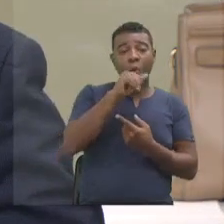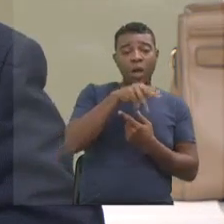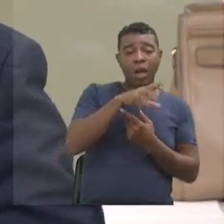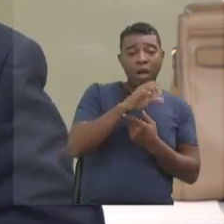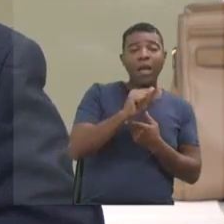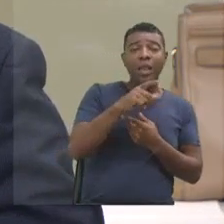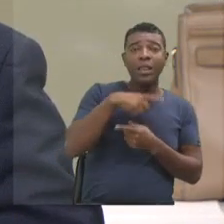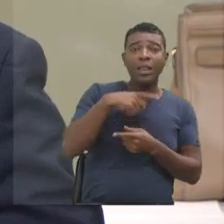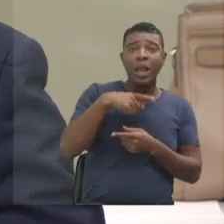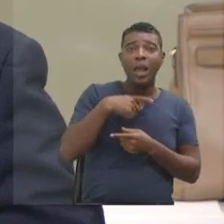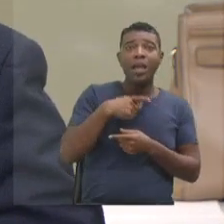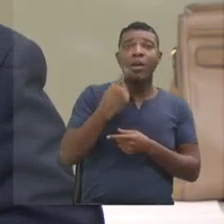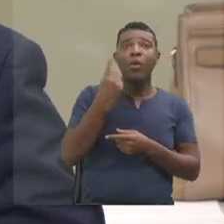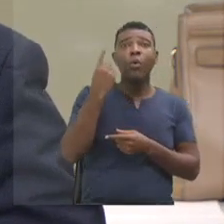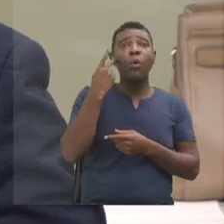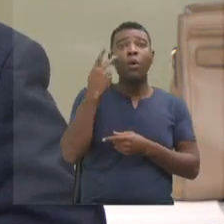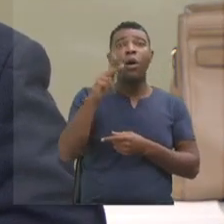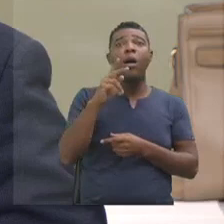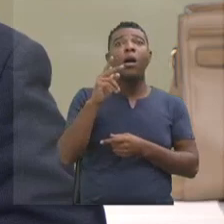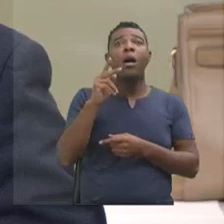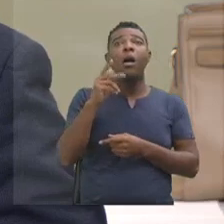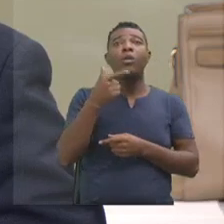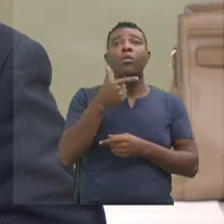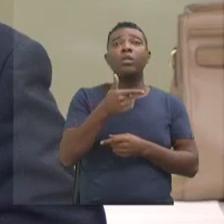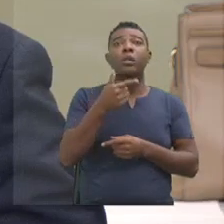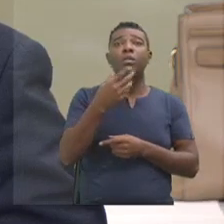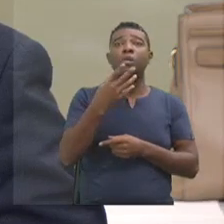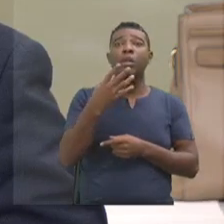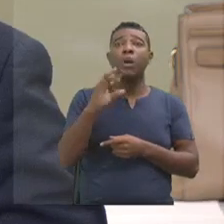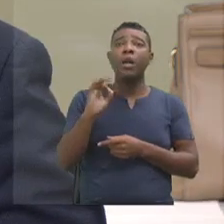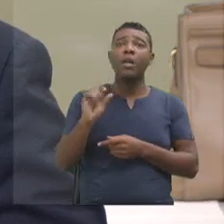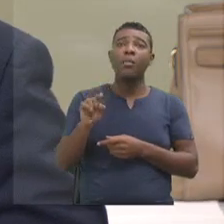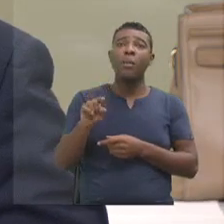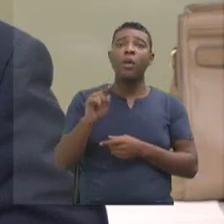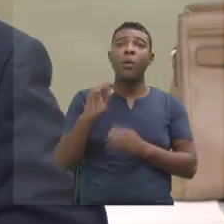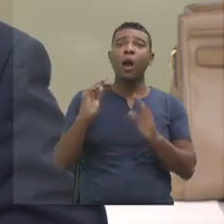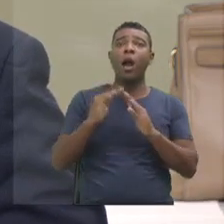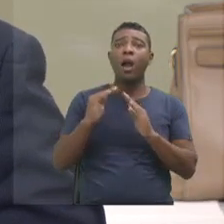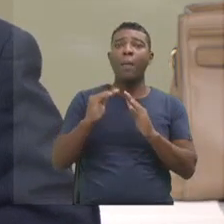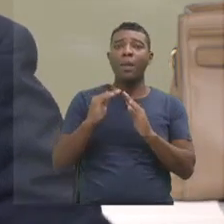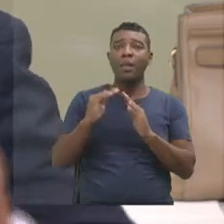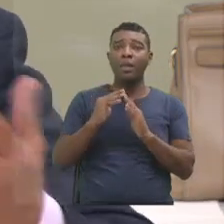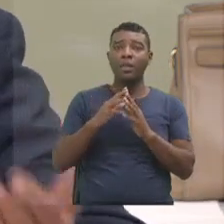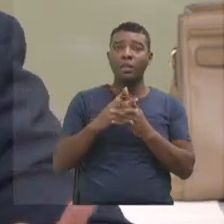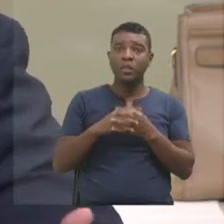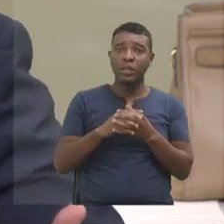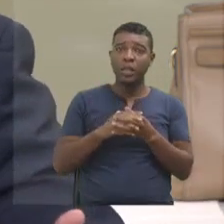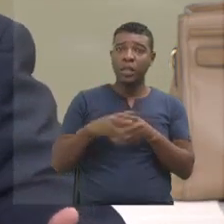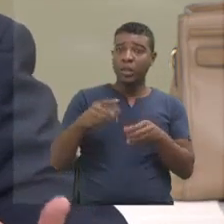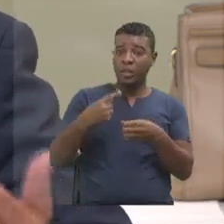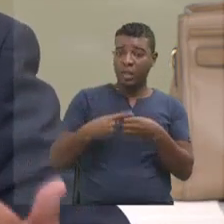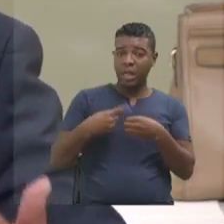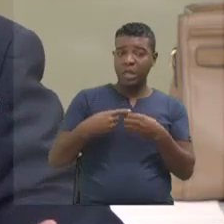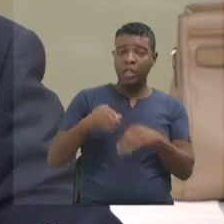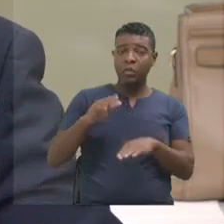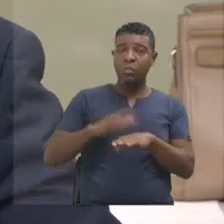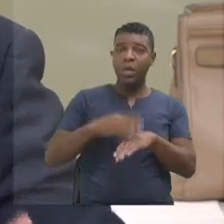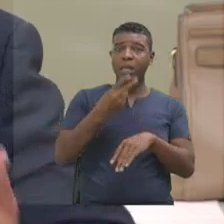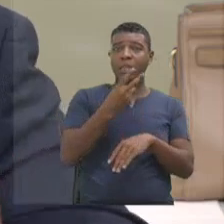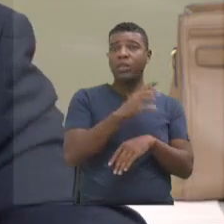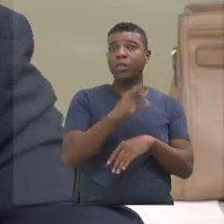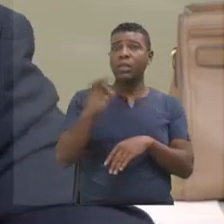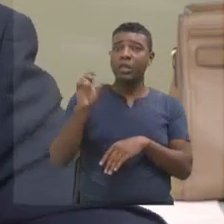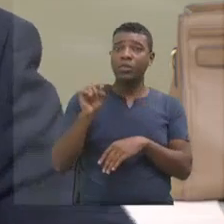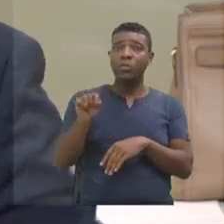uma mógrafo para cada 240 mil habitantes ou seja cidades com mais de 200 mil